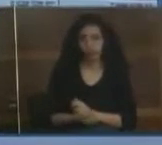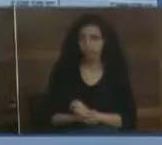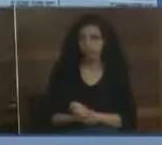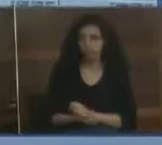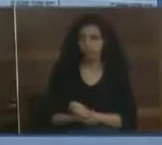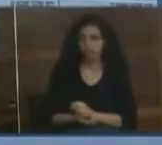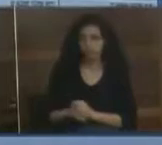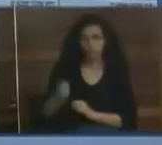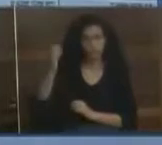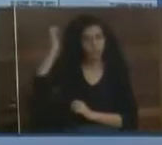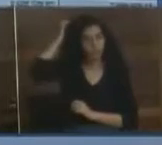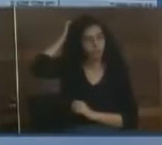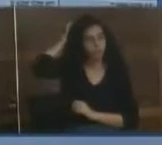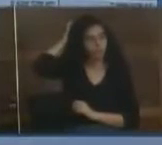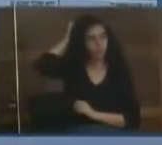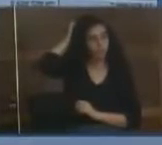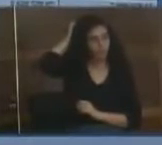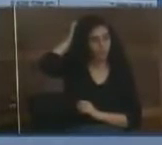reais